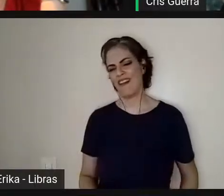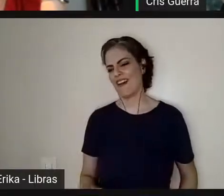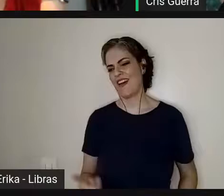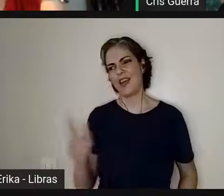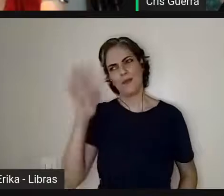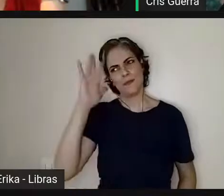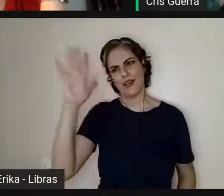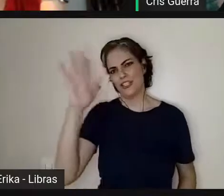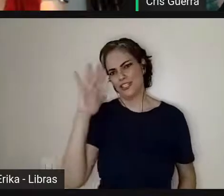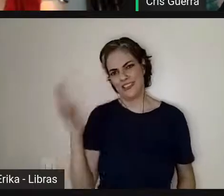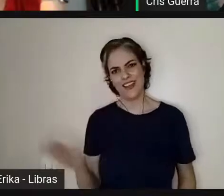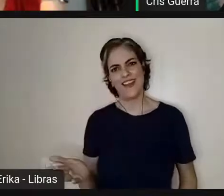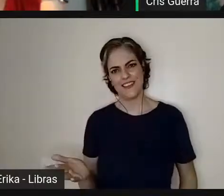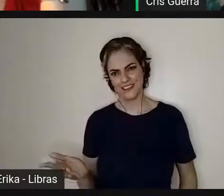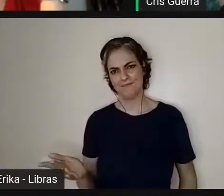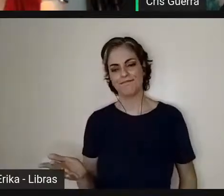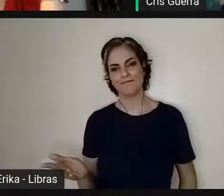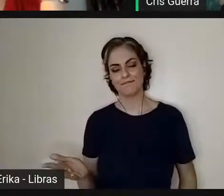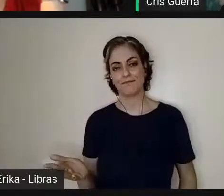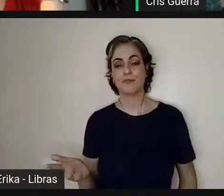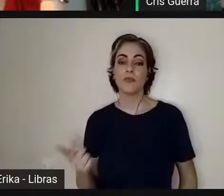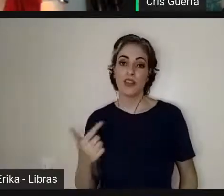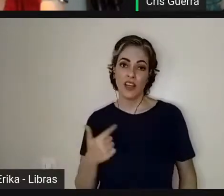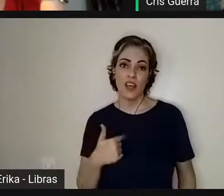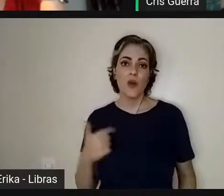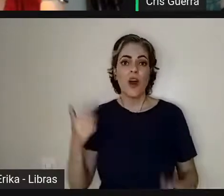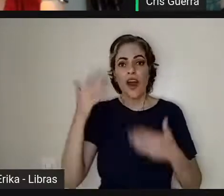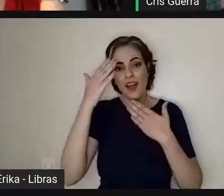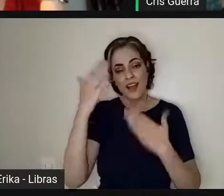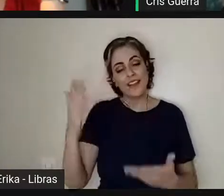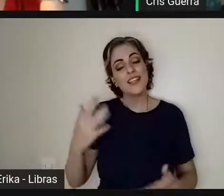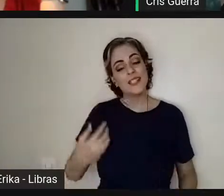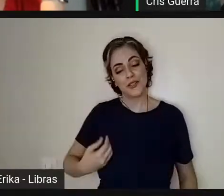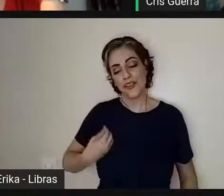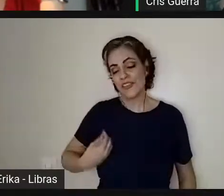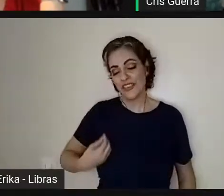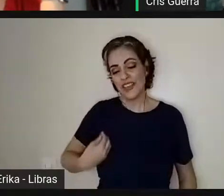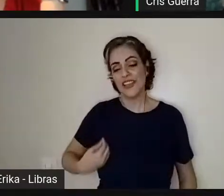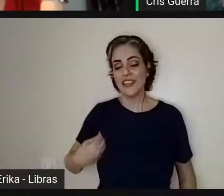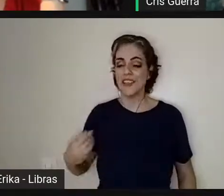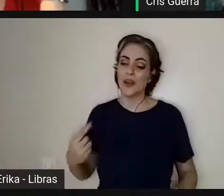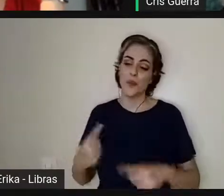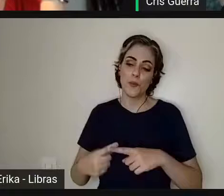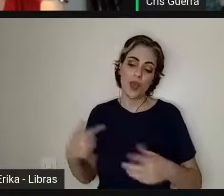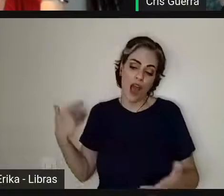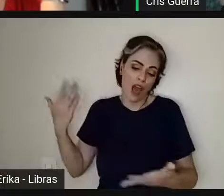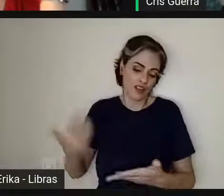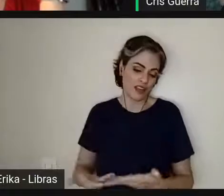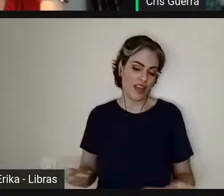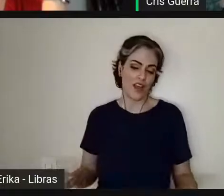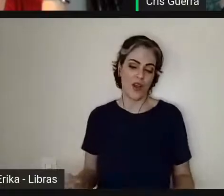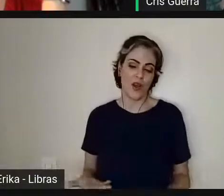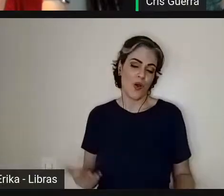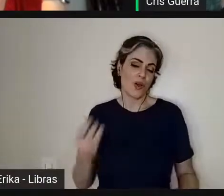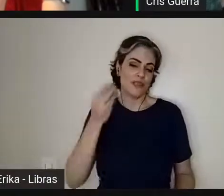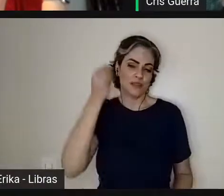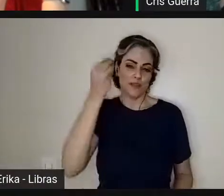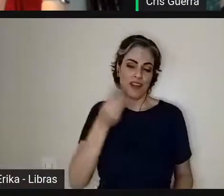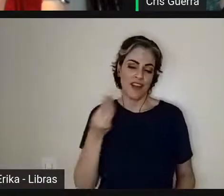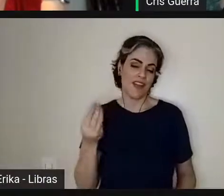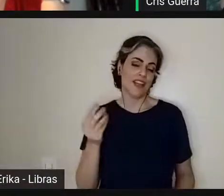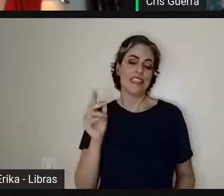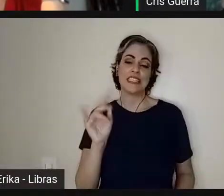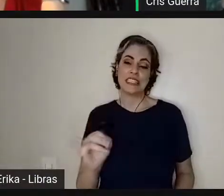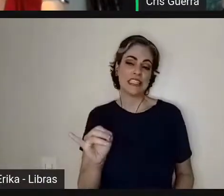forma, eu posso dizer que eu sou grata ao desenho da vida que me trouxe até aqui. Eu não estaria aqui conversando com vocês se não